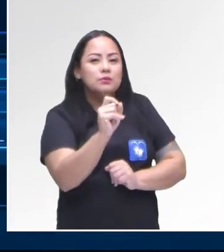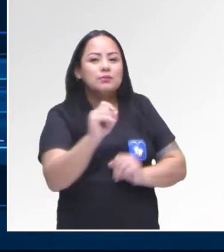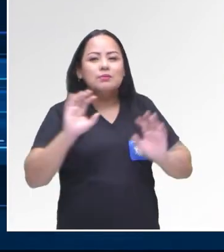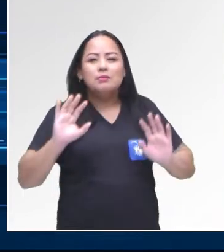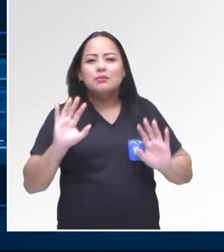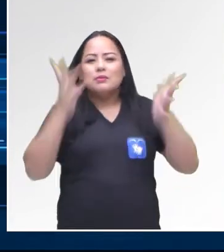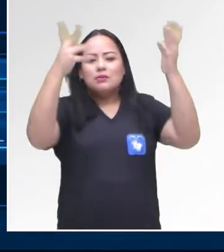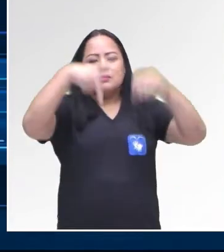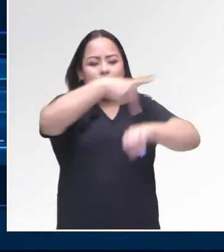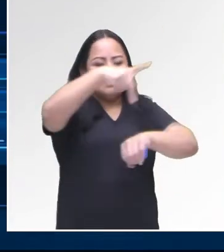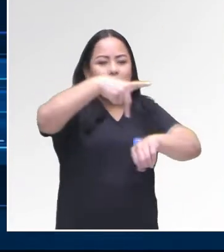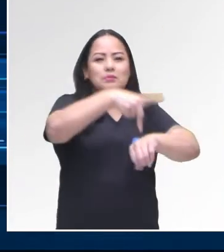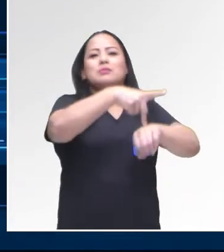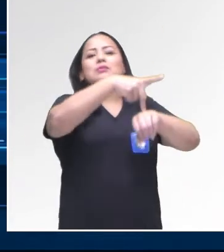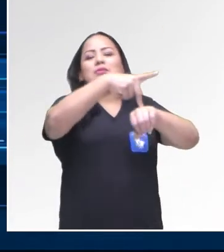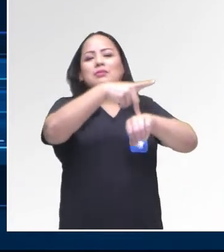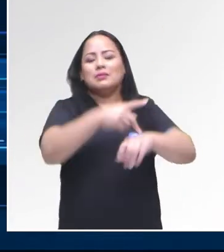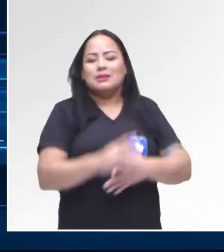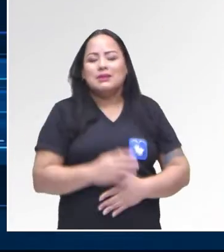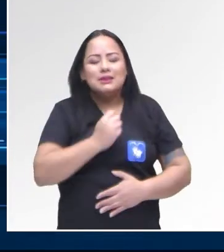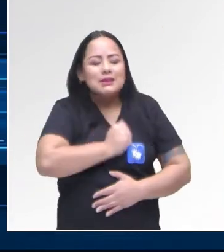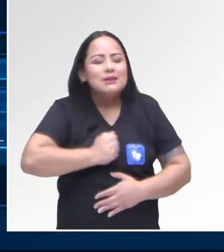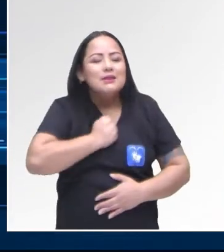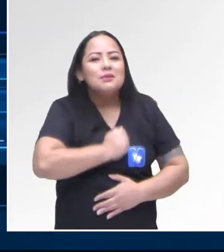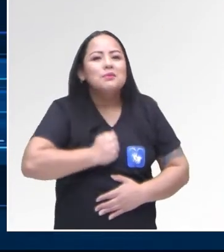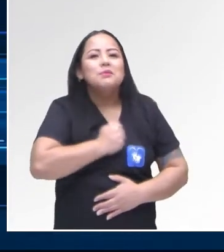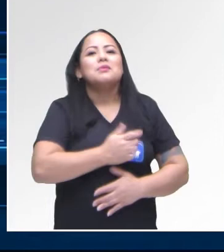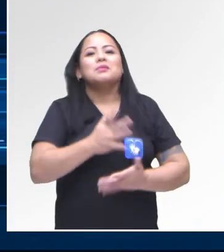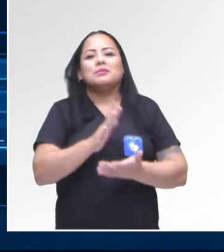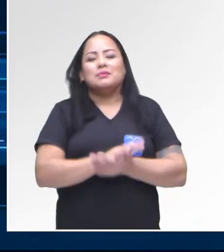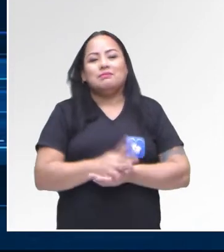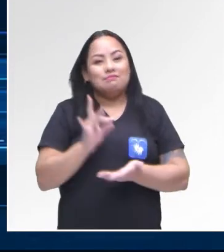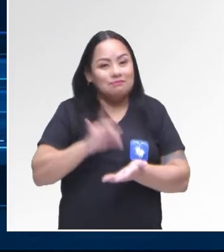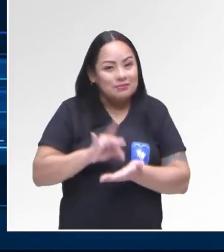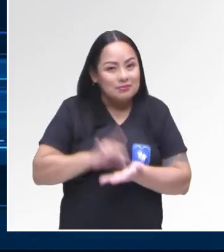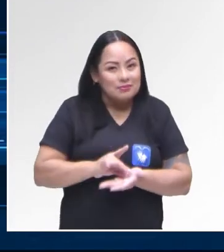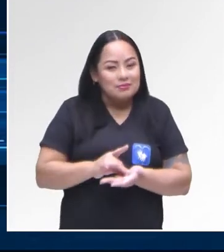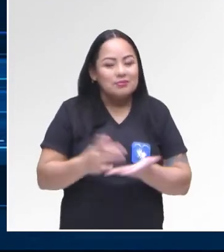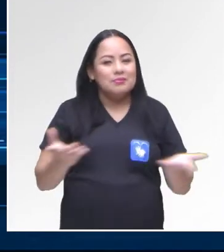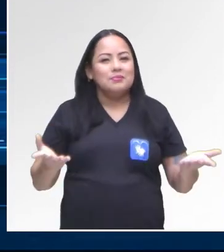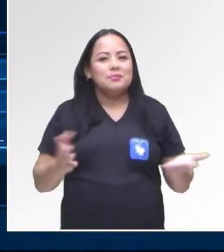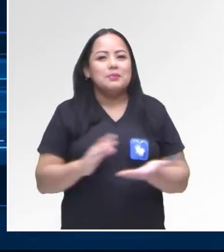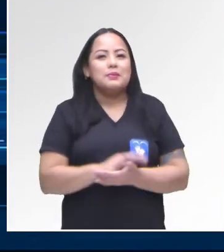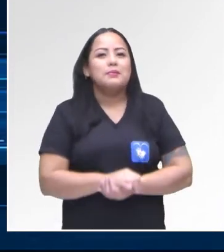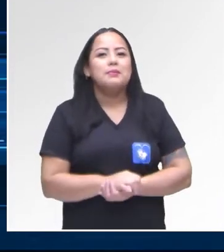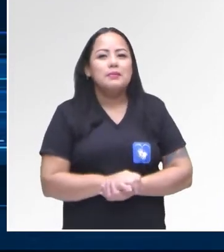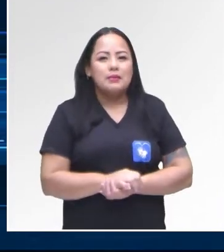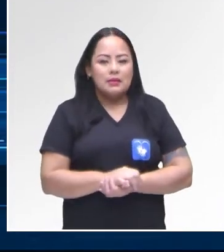Exaltação da pátria, a saudade. Não é verdade?